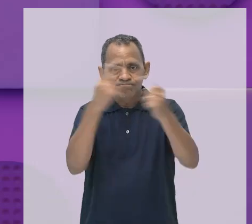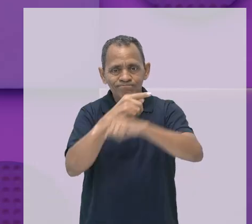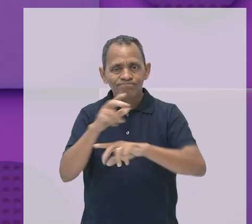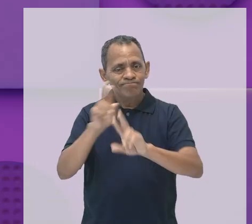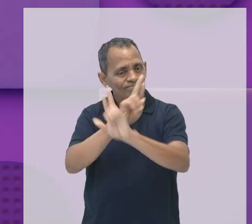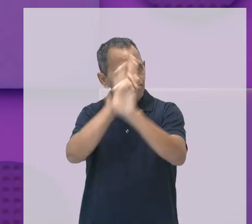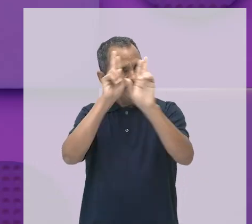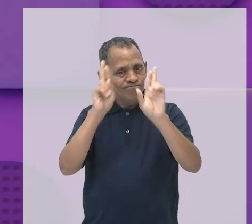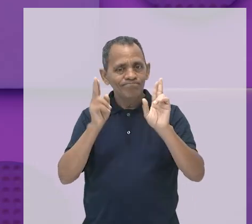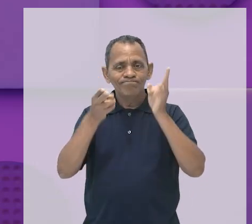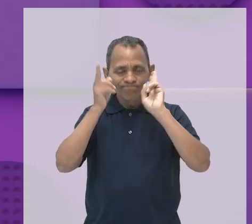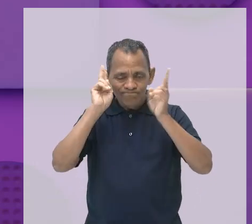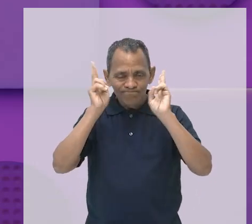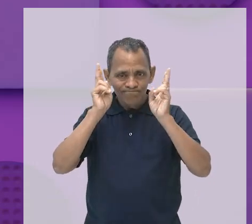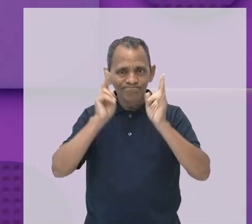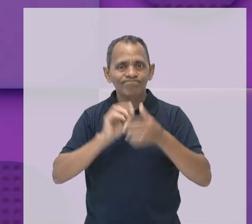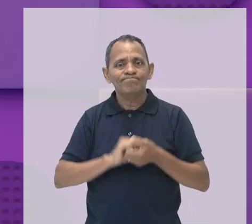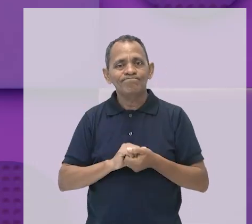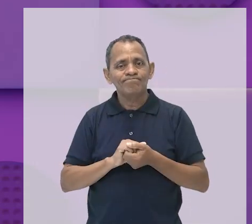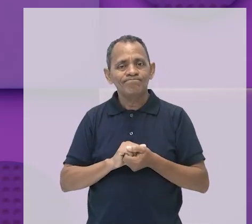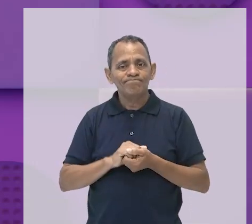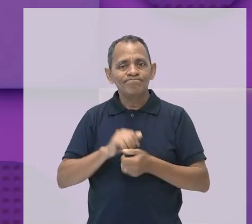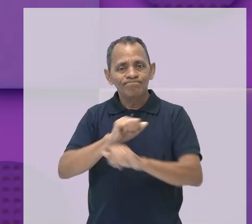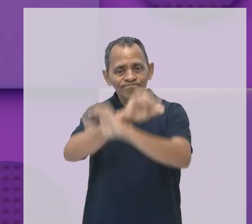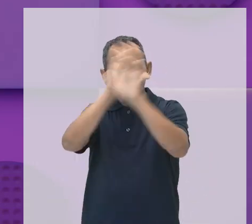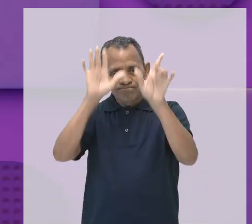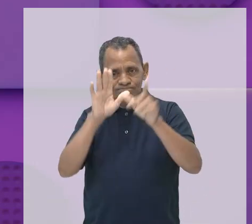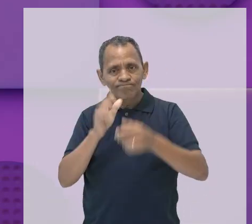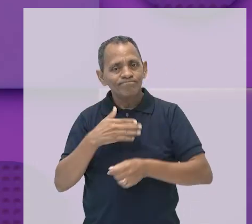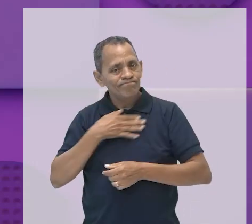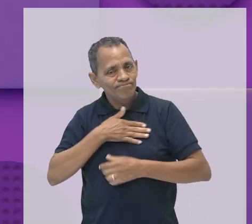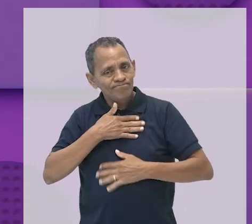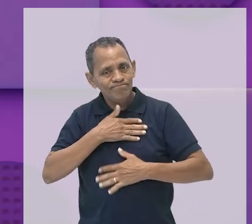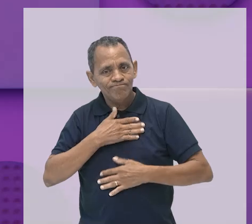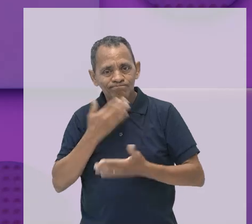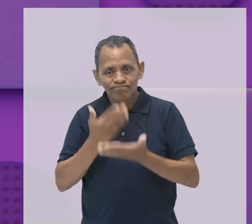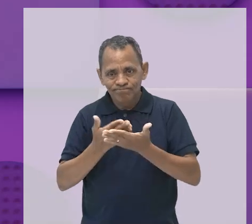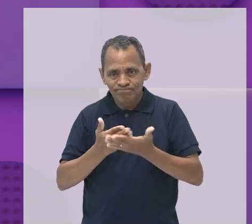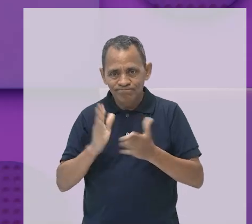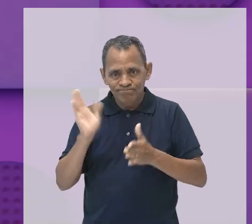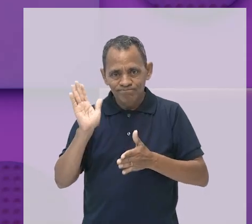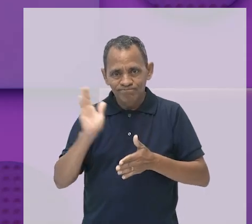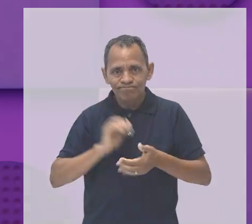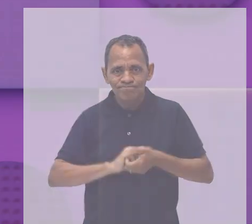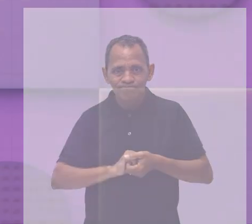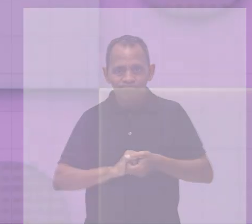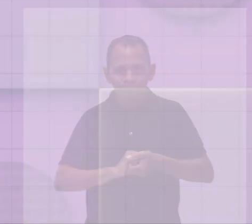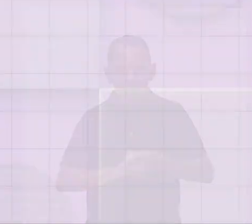gostado dessa aula de grandezas inversamente proporcionais e até o nosso próximo encontro.